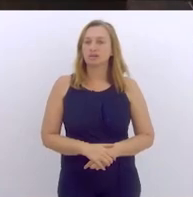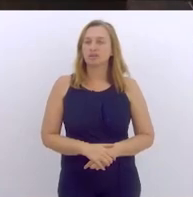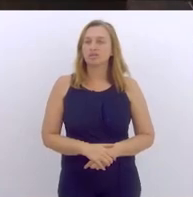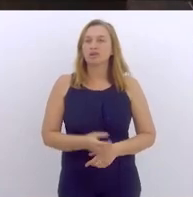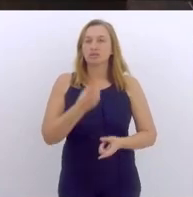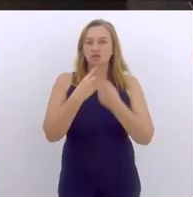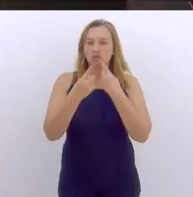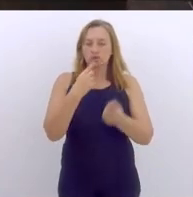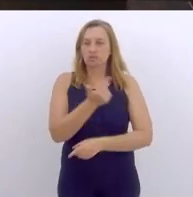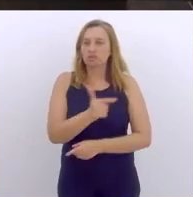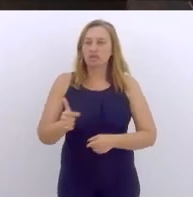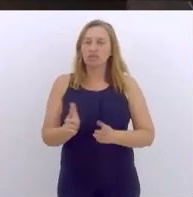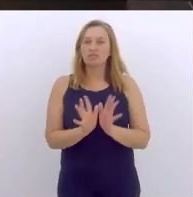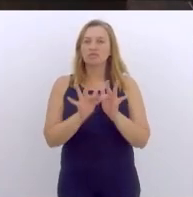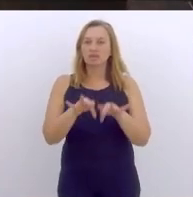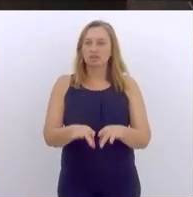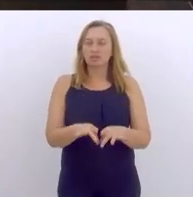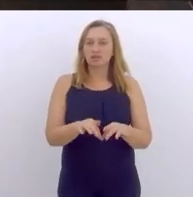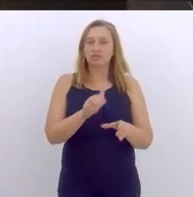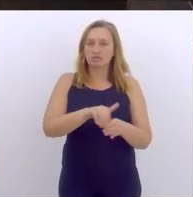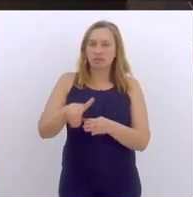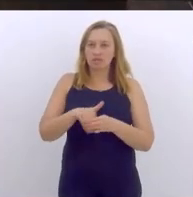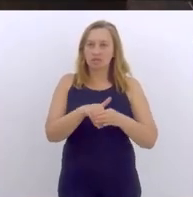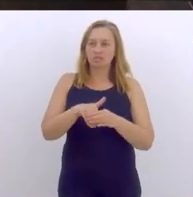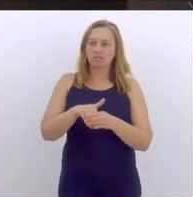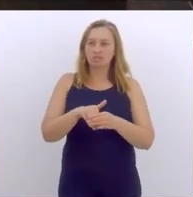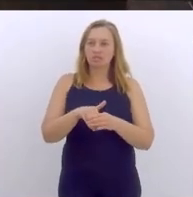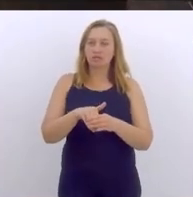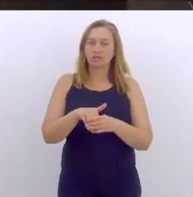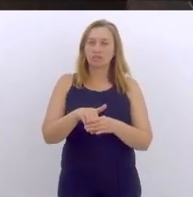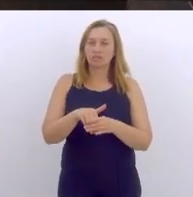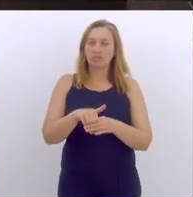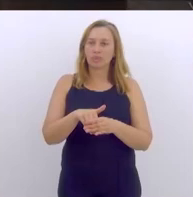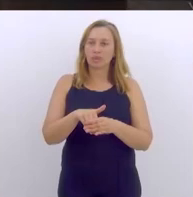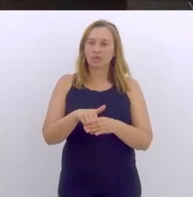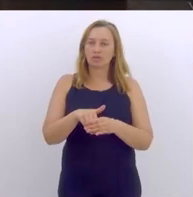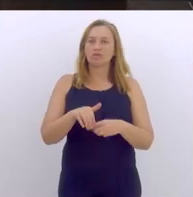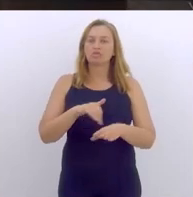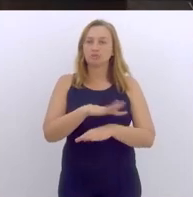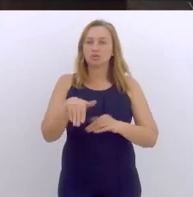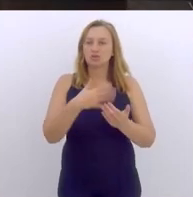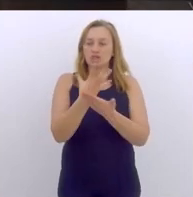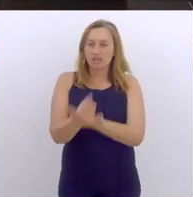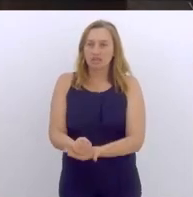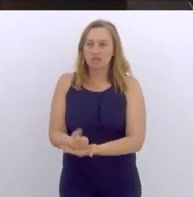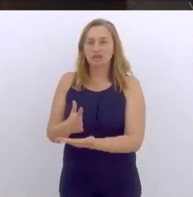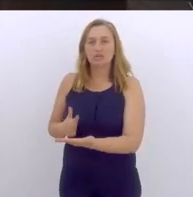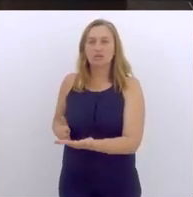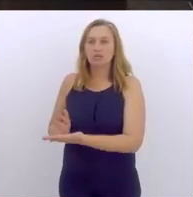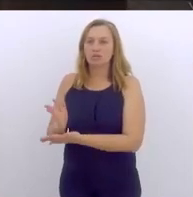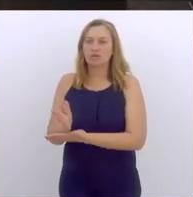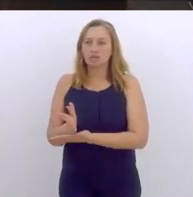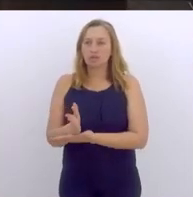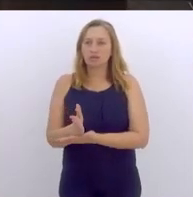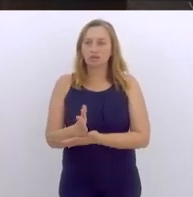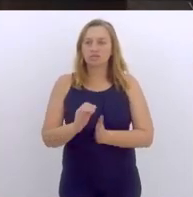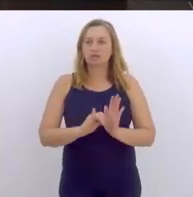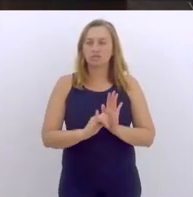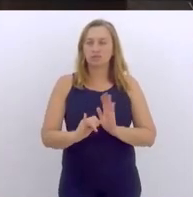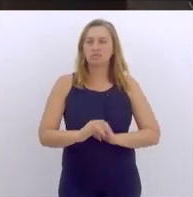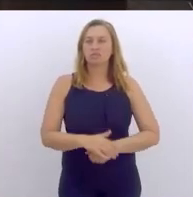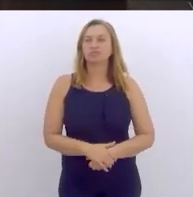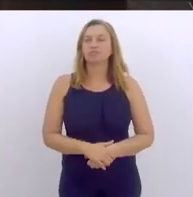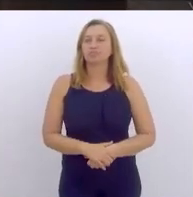Em discussão, não havendo que queira discutir, encerrada a discussão, em votação, se os que aprovam permaneçam como estão aprovados, vai à